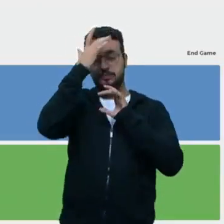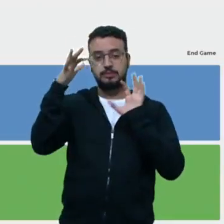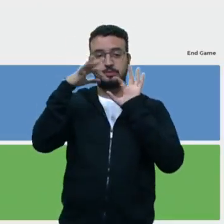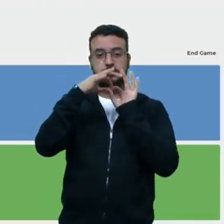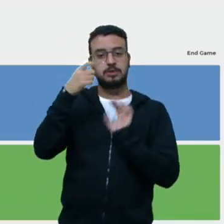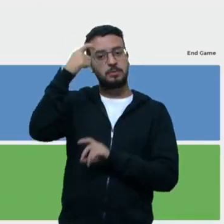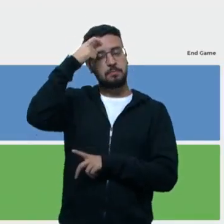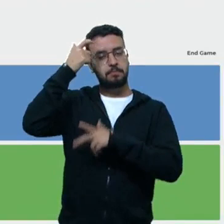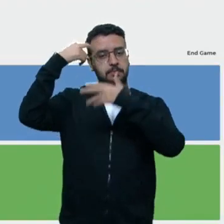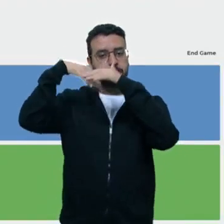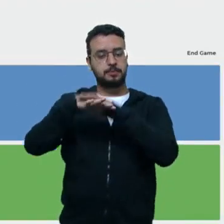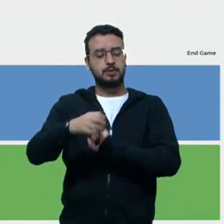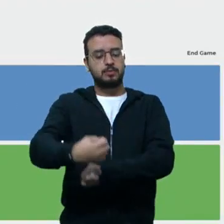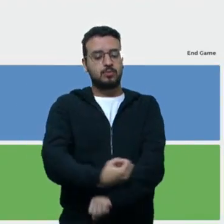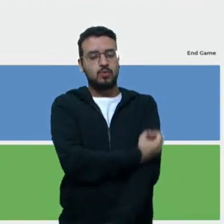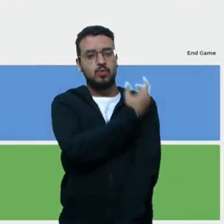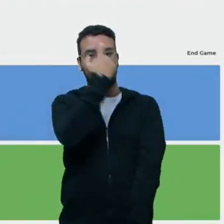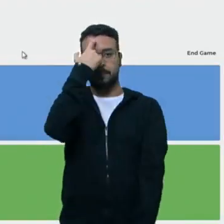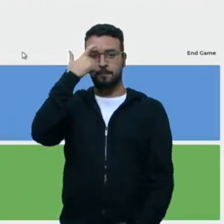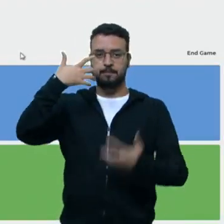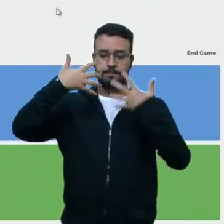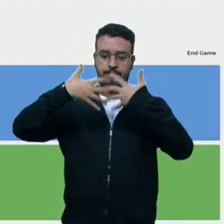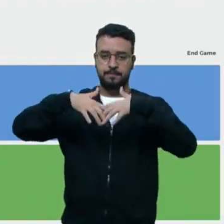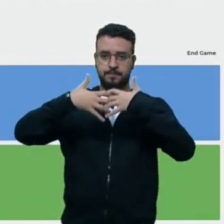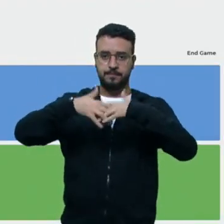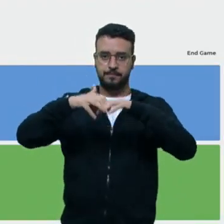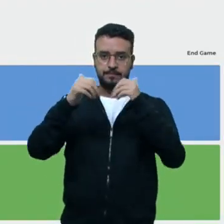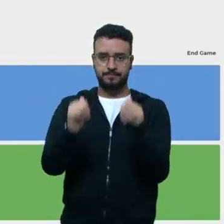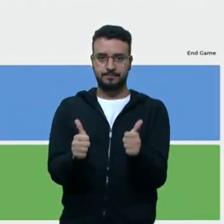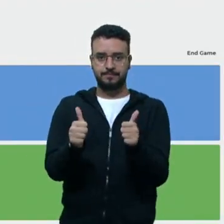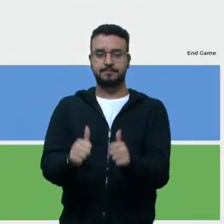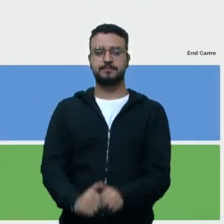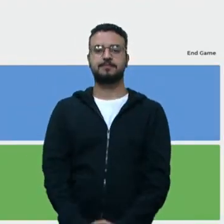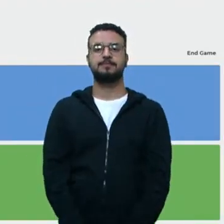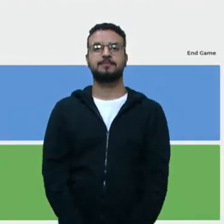a emoções e raciocínio, tá bom?